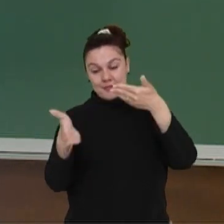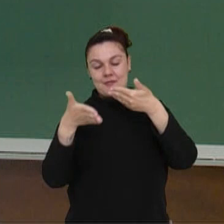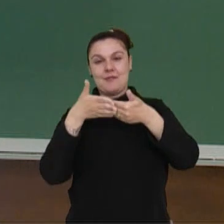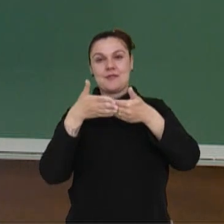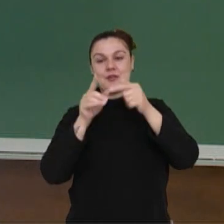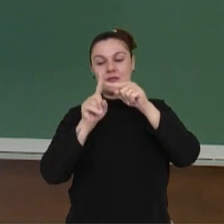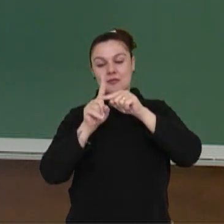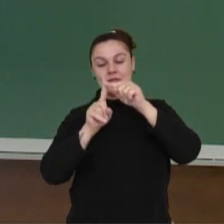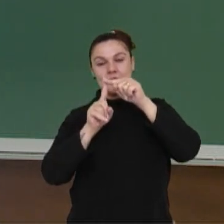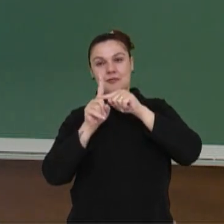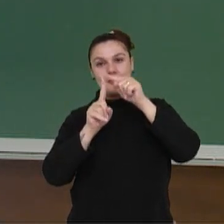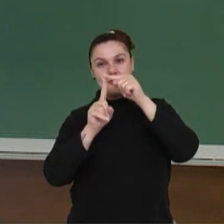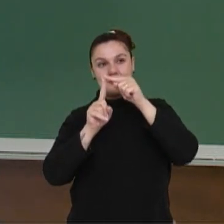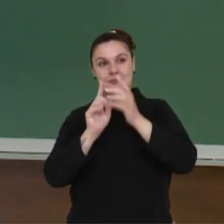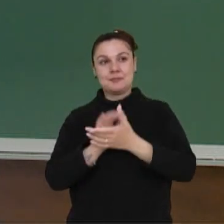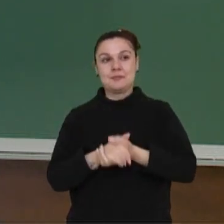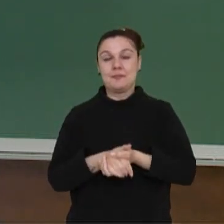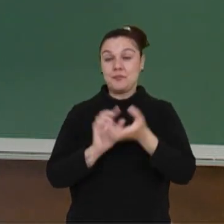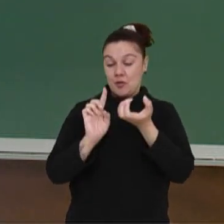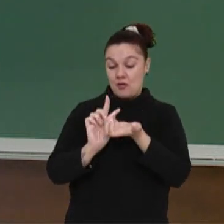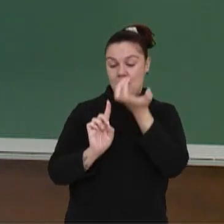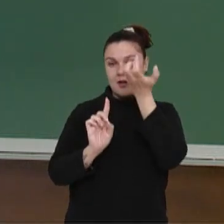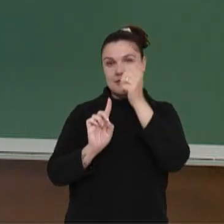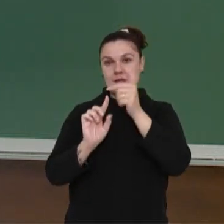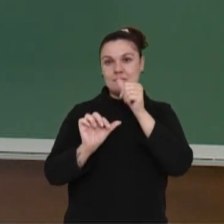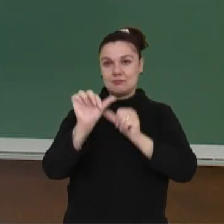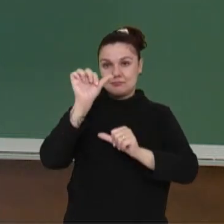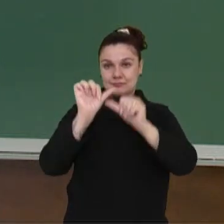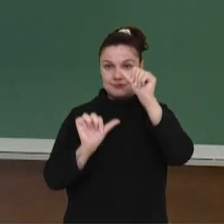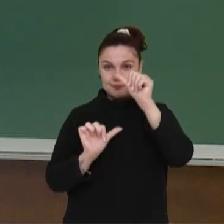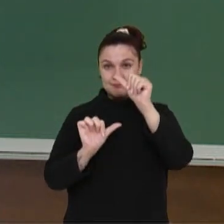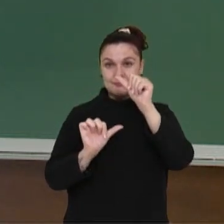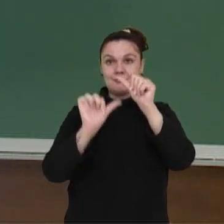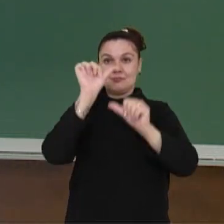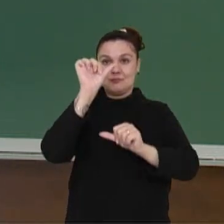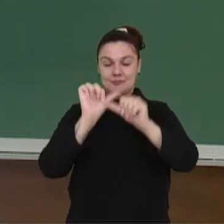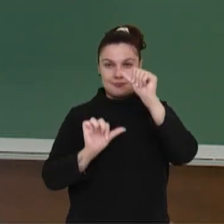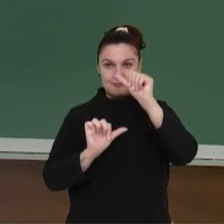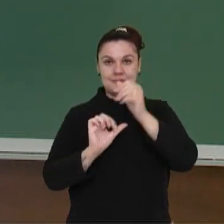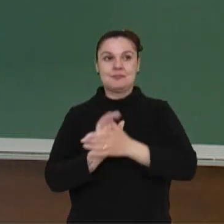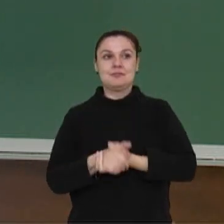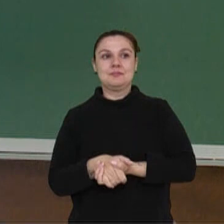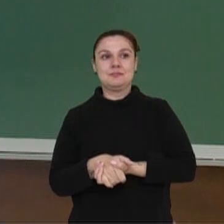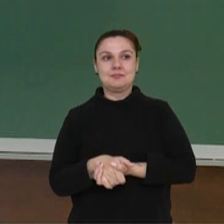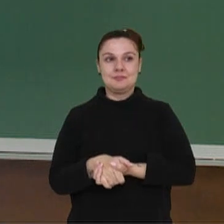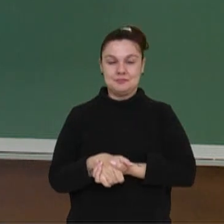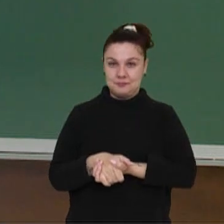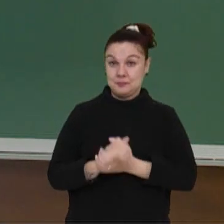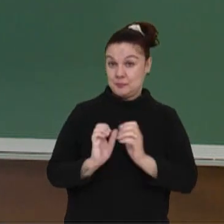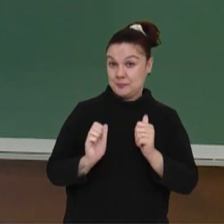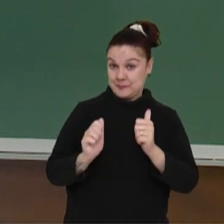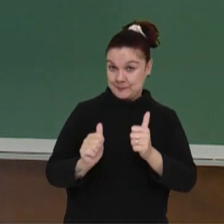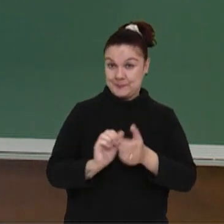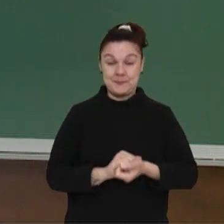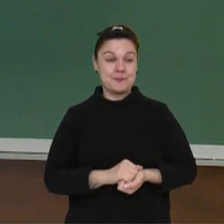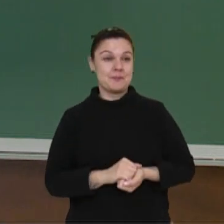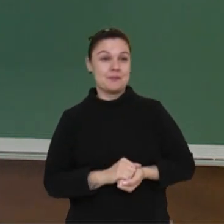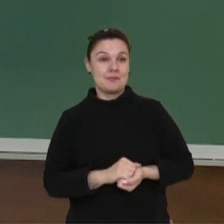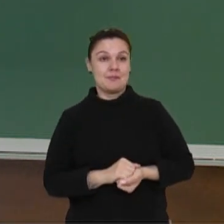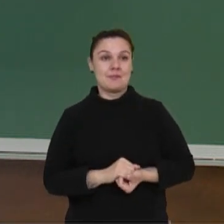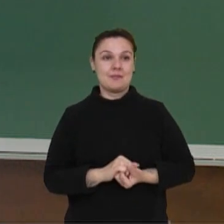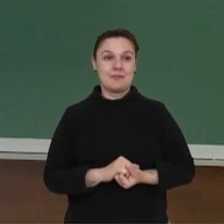fechado, e aí o que é gasoso está preso lá e tem o processo reversível do que está gasoso voltar a ser líquido, ok?